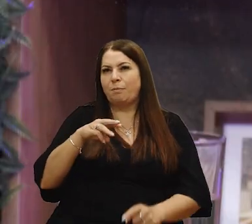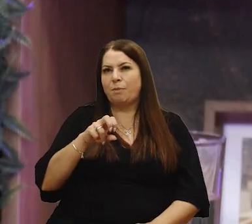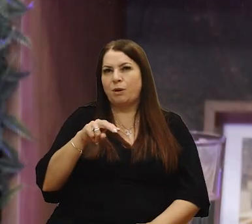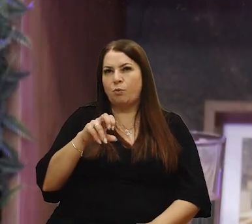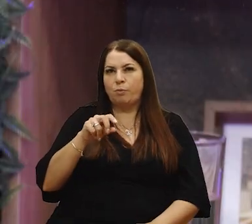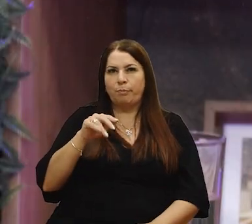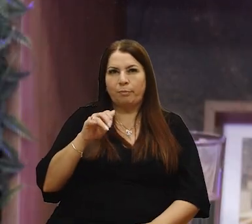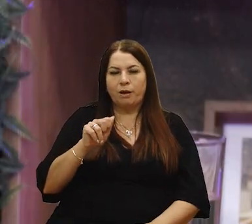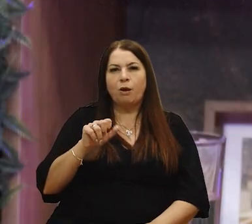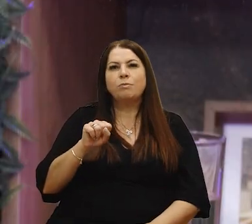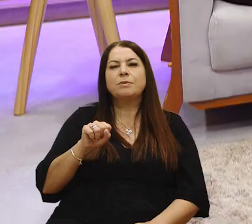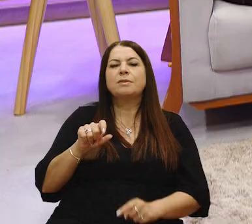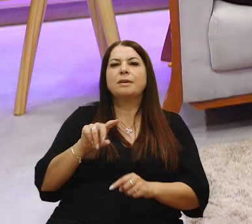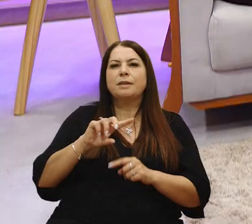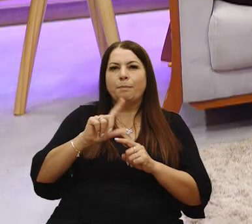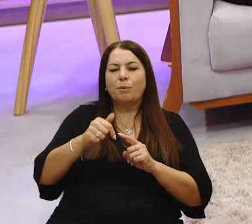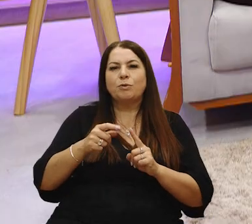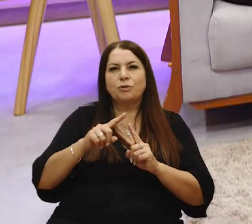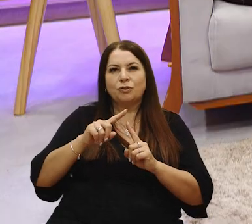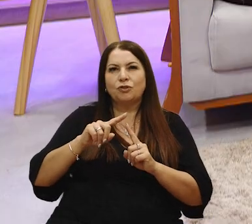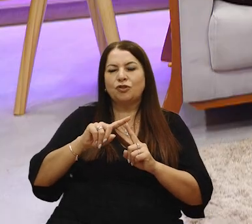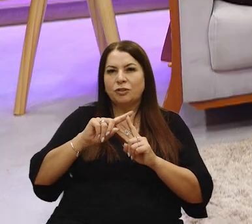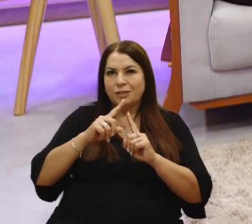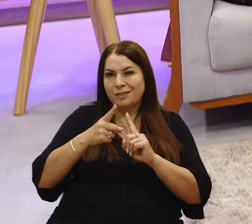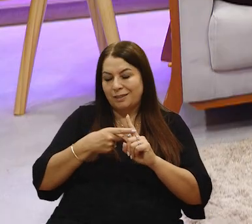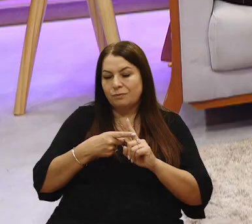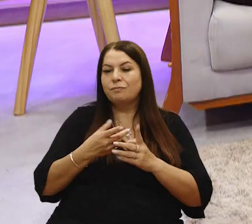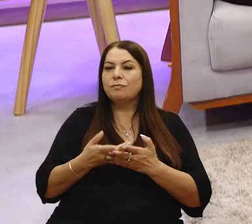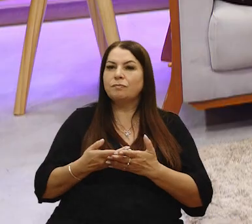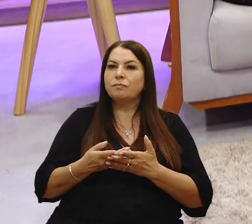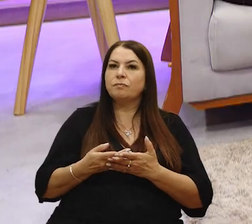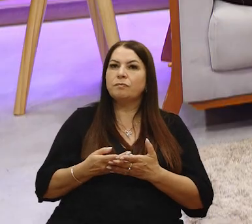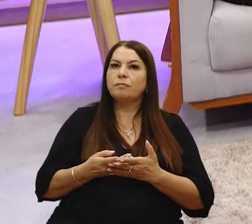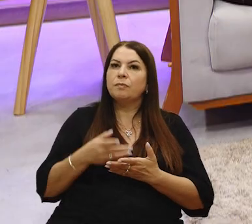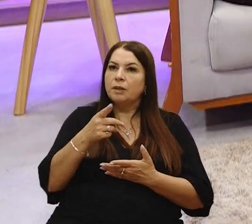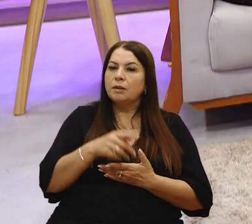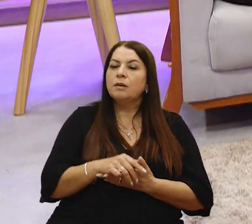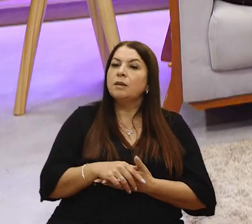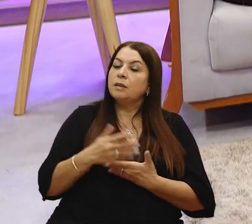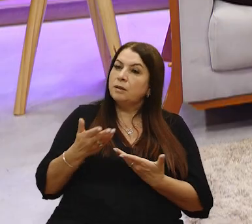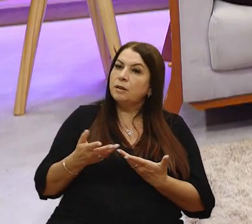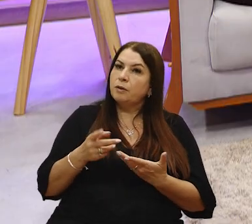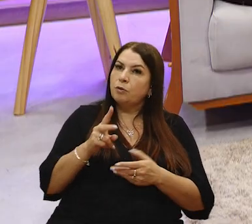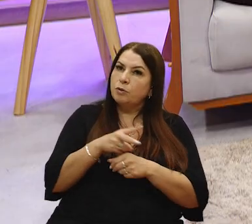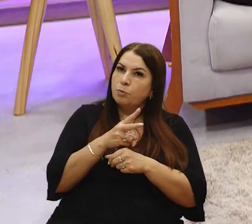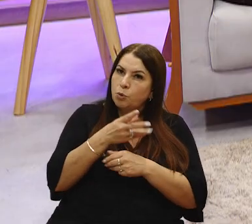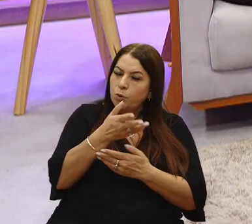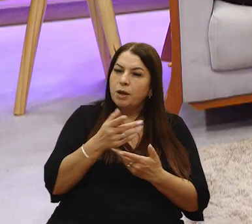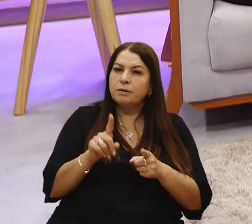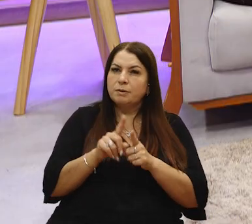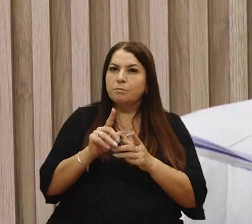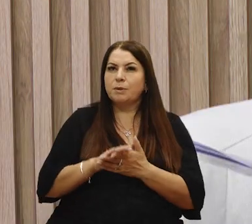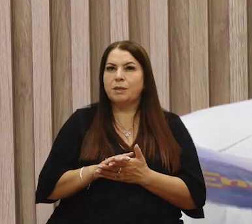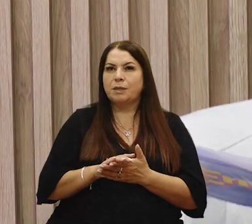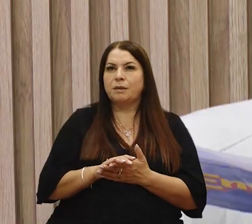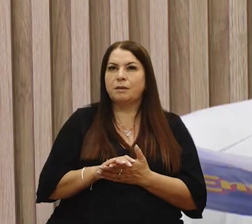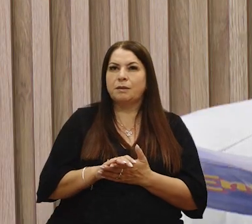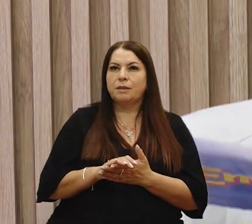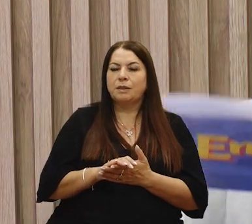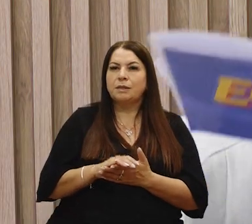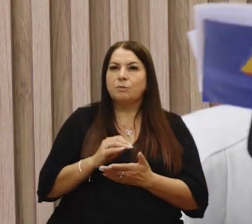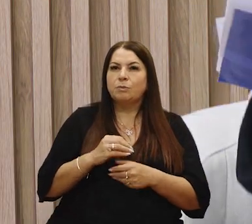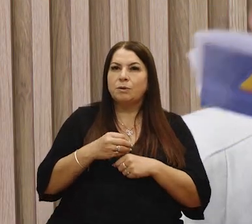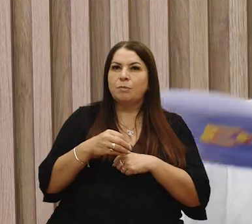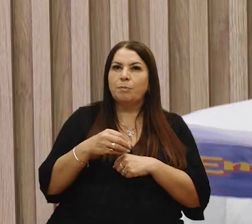é pós-menopausa, pós-gestação. Jorge, as mulheres que elas vêm, que vão te procurar,